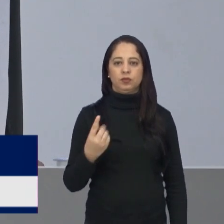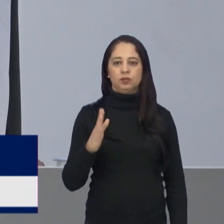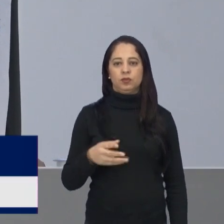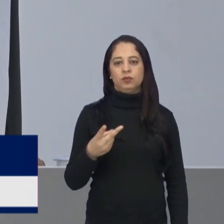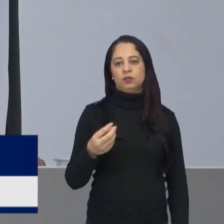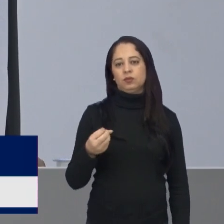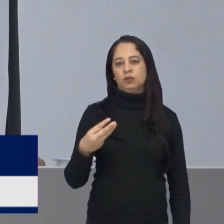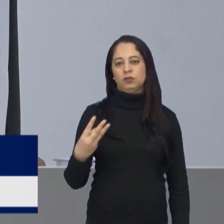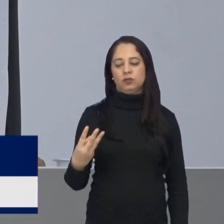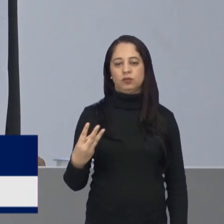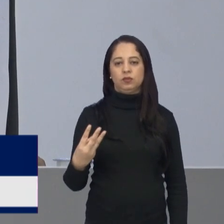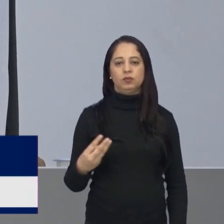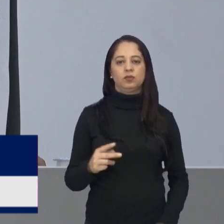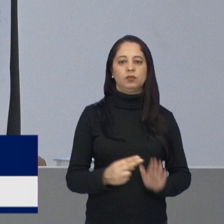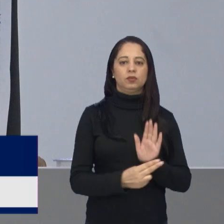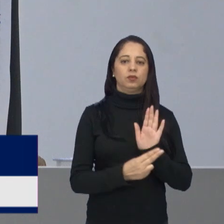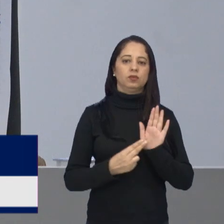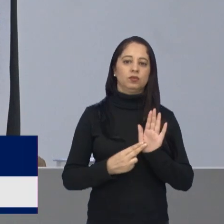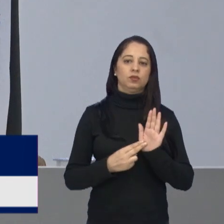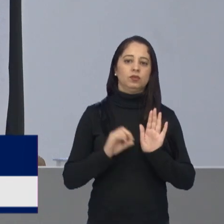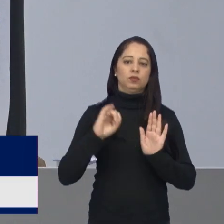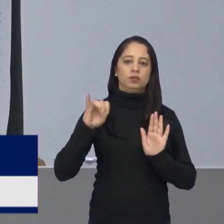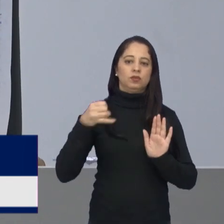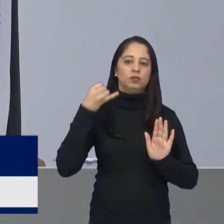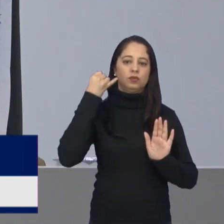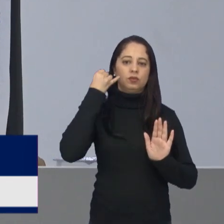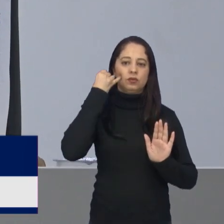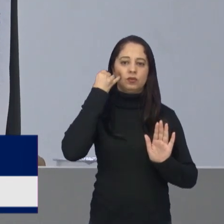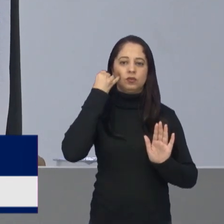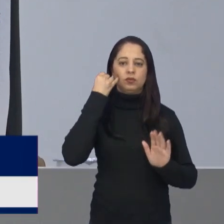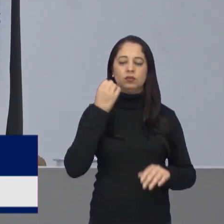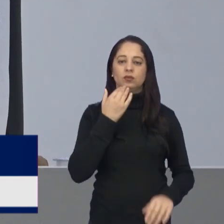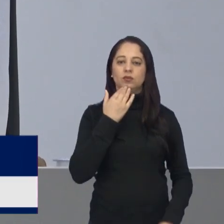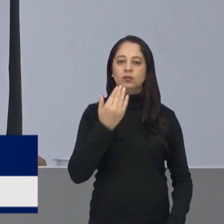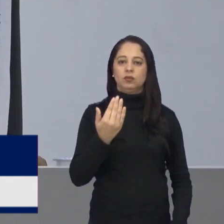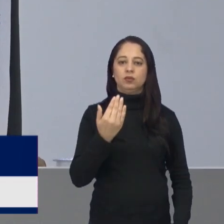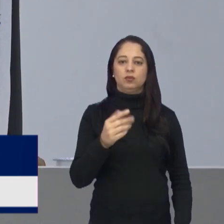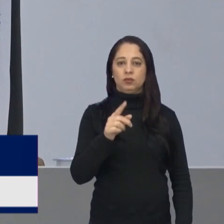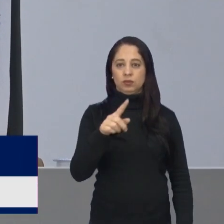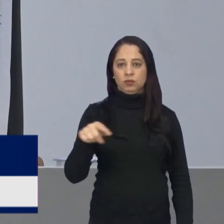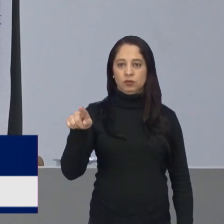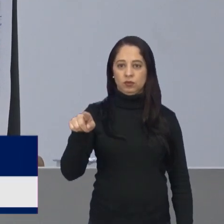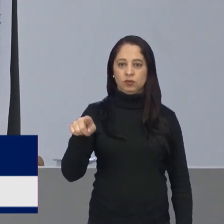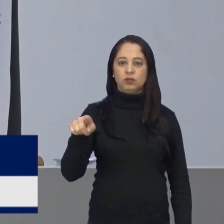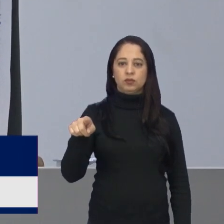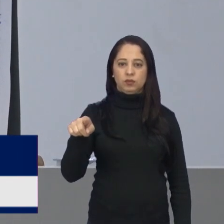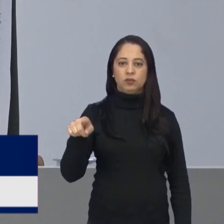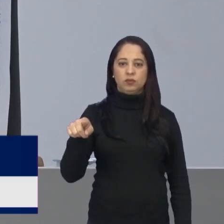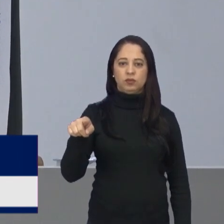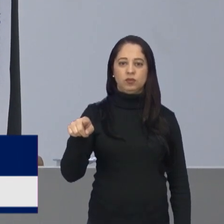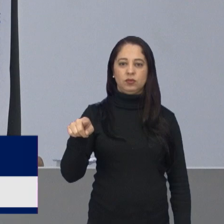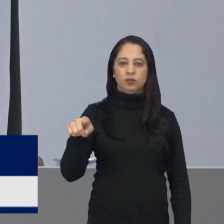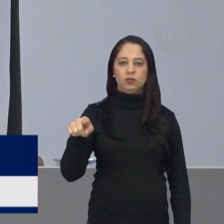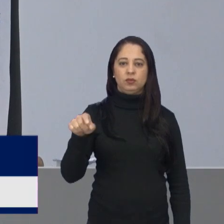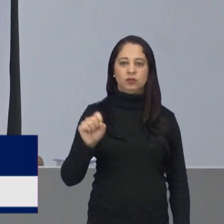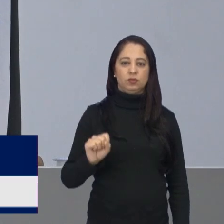2401/2023, autoria do vereador Juvenil Silvério. Solicito autorização plenária para